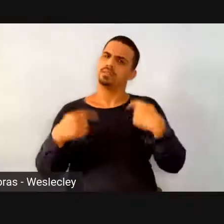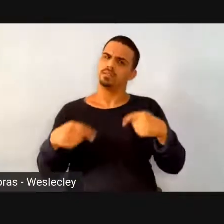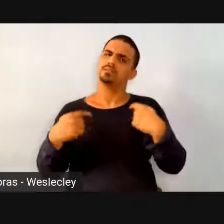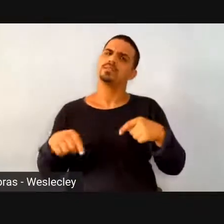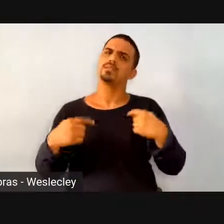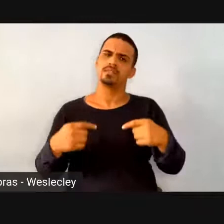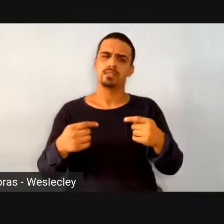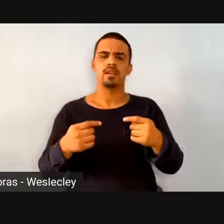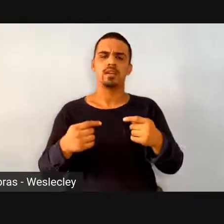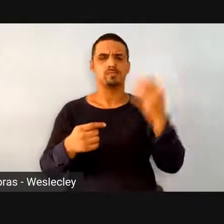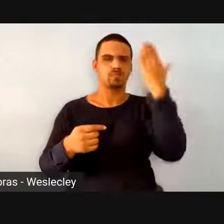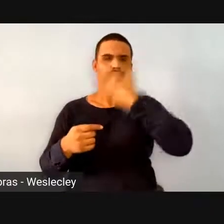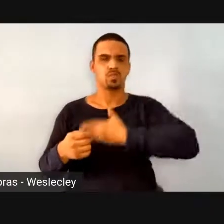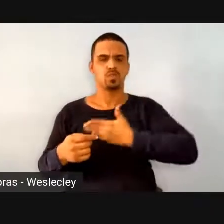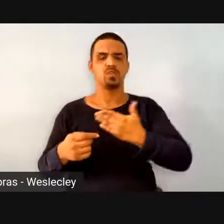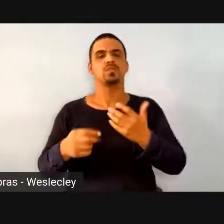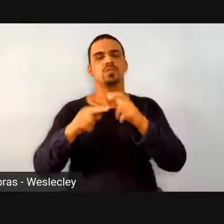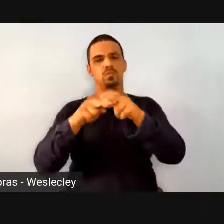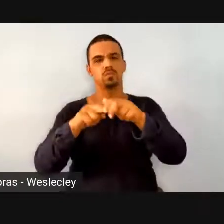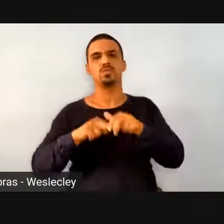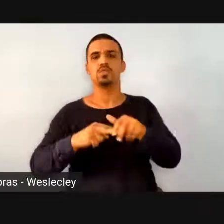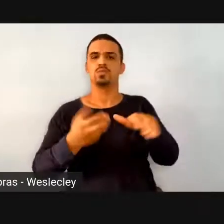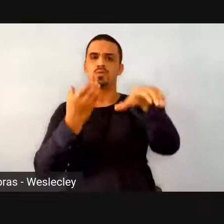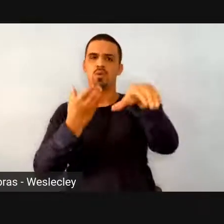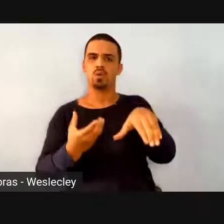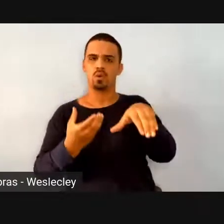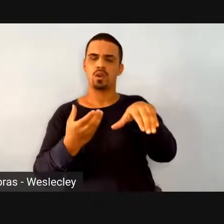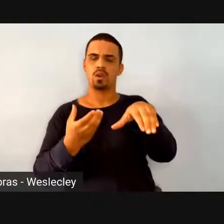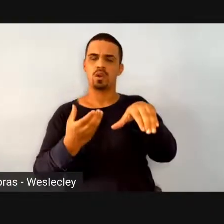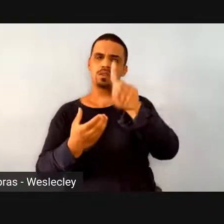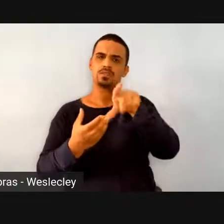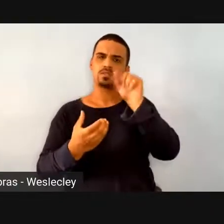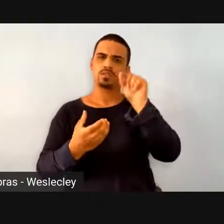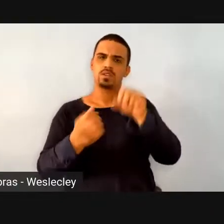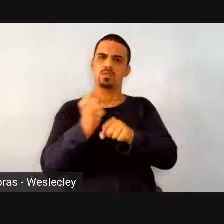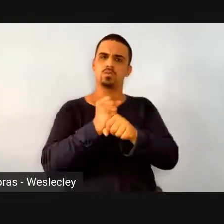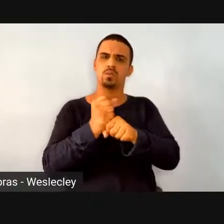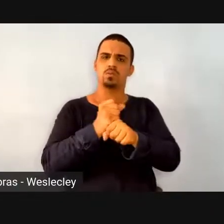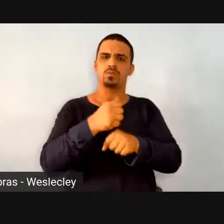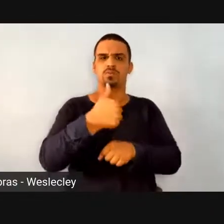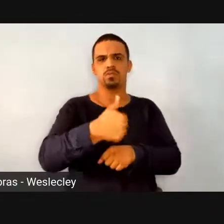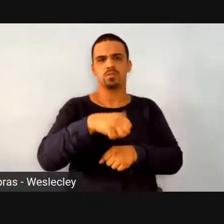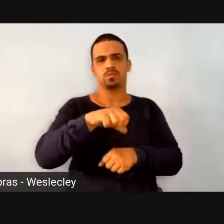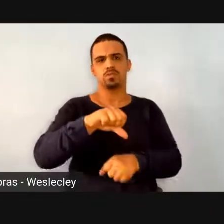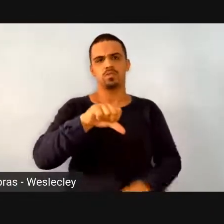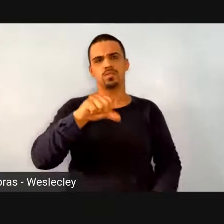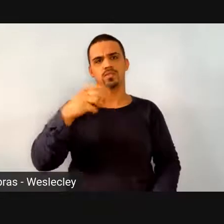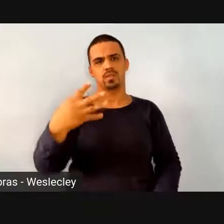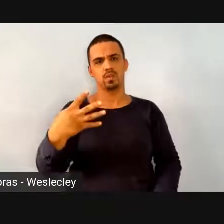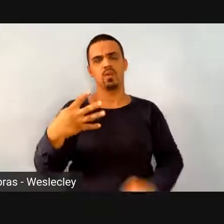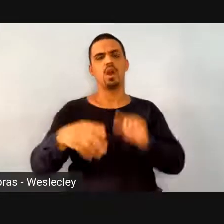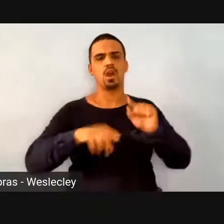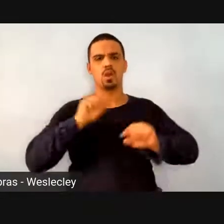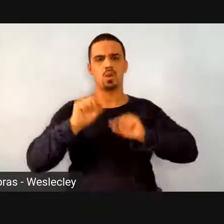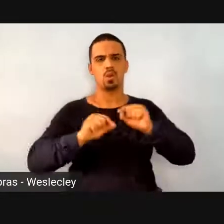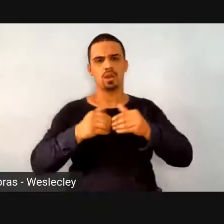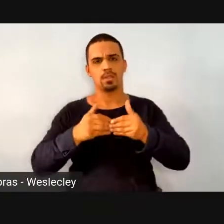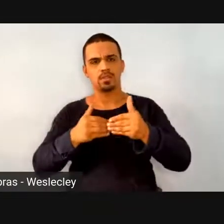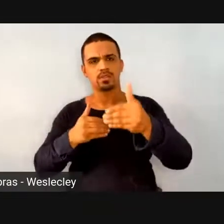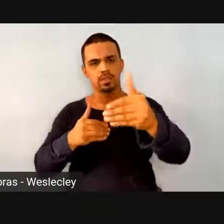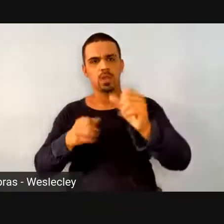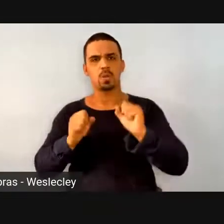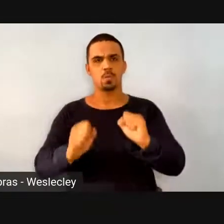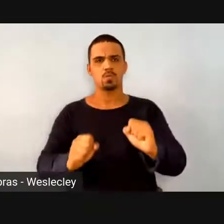né? Então, o Congresso optou, a partir de 1994, a permitir que as